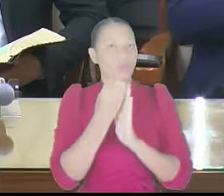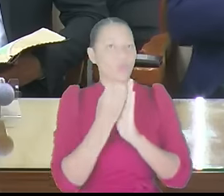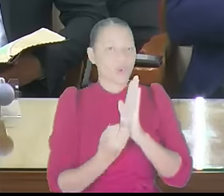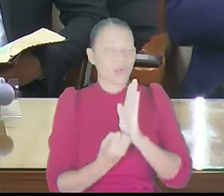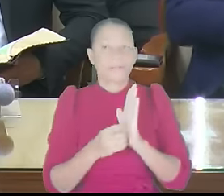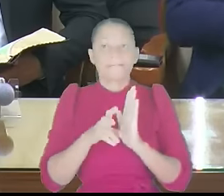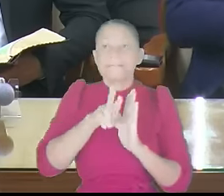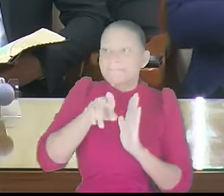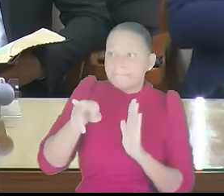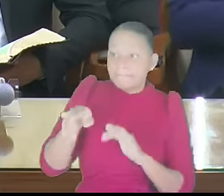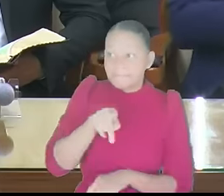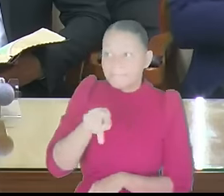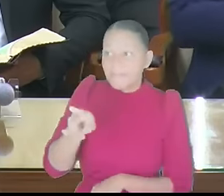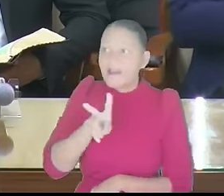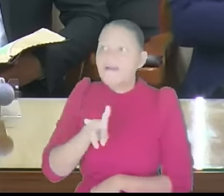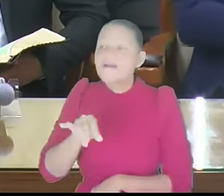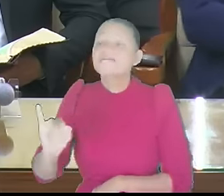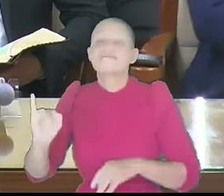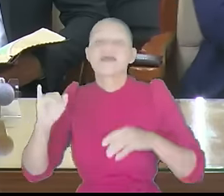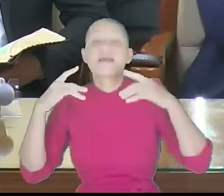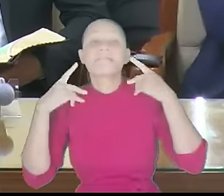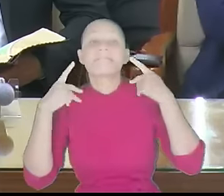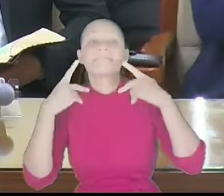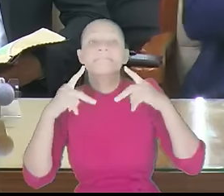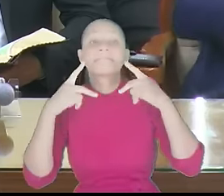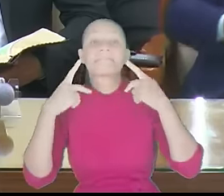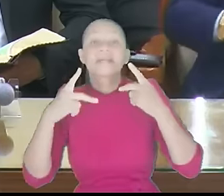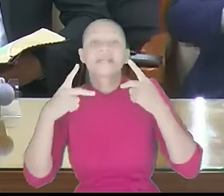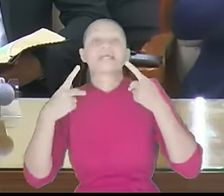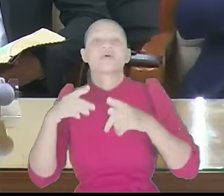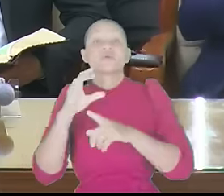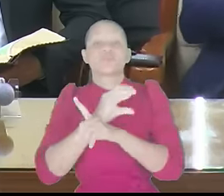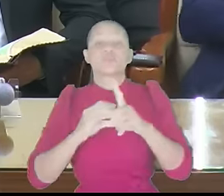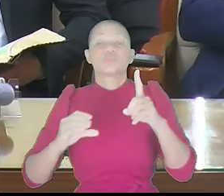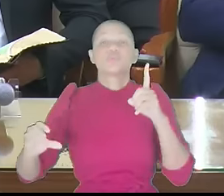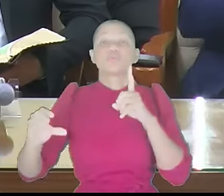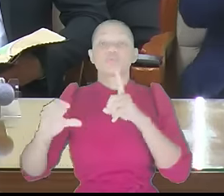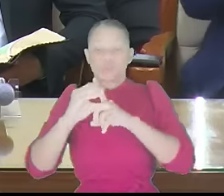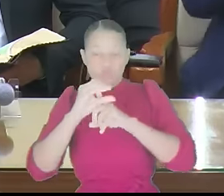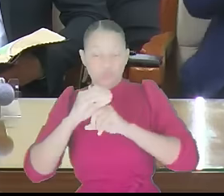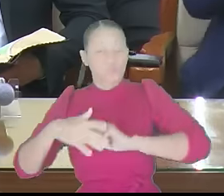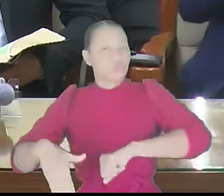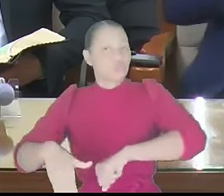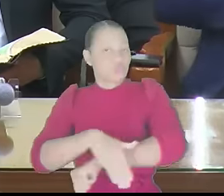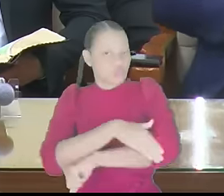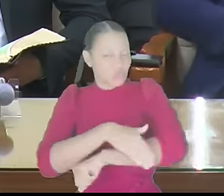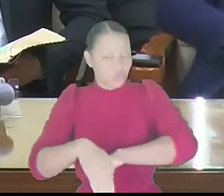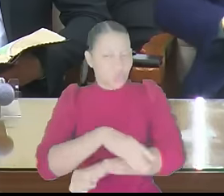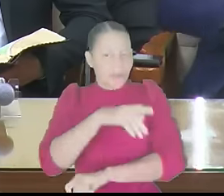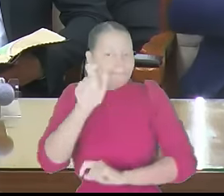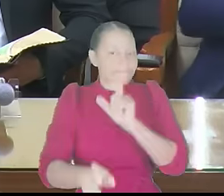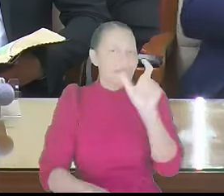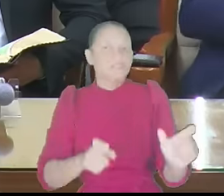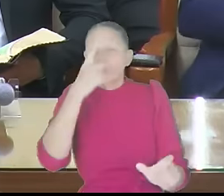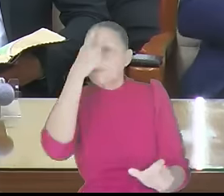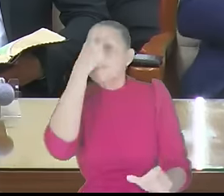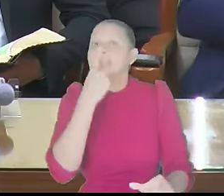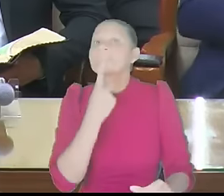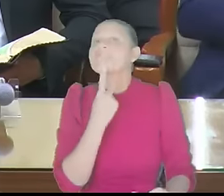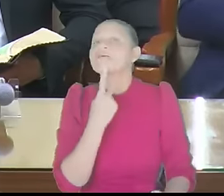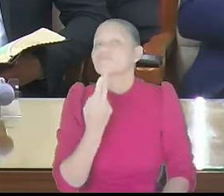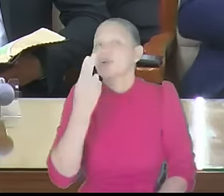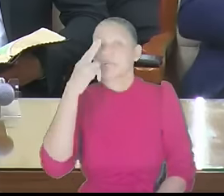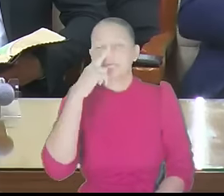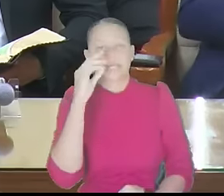irmão, você vai pregar numa cruzada para pessoas não crentes. Mandei uma carta para pessoas não